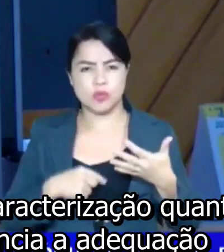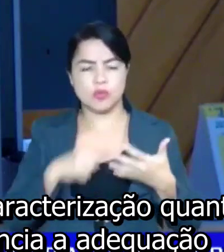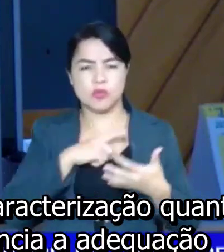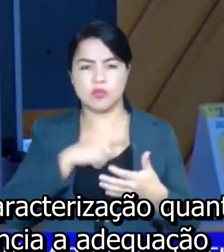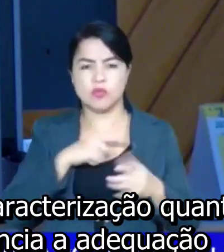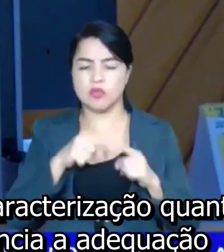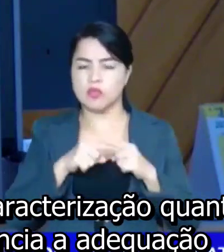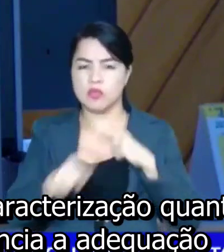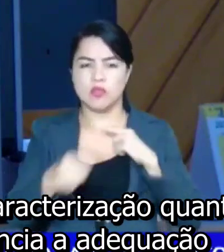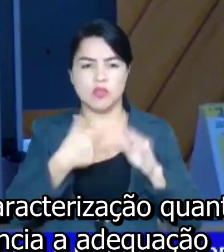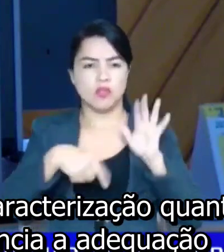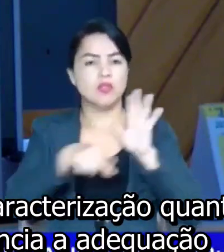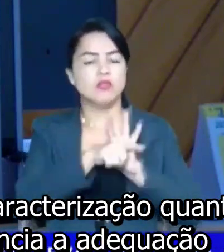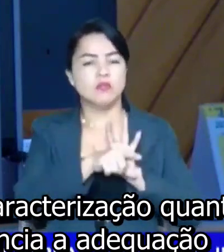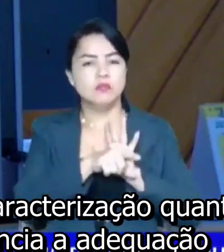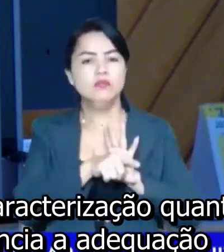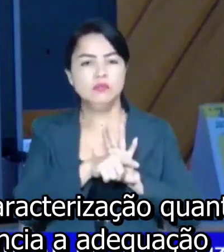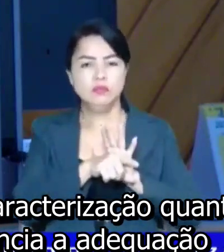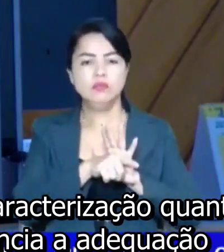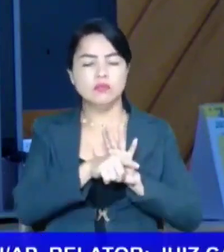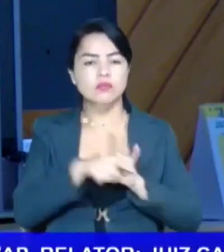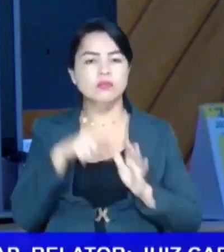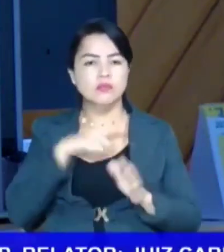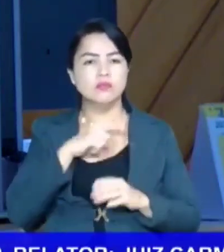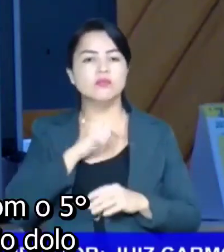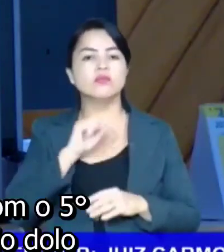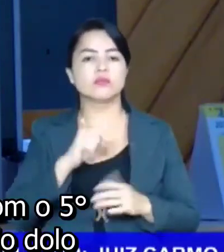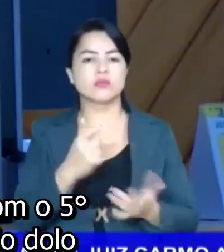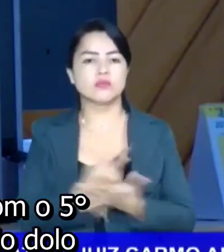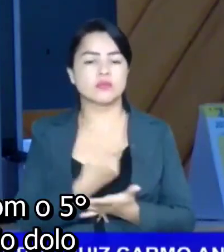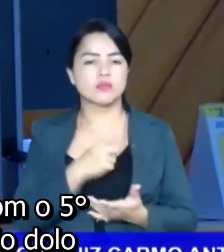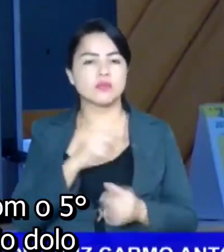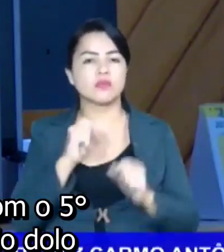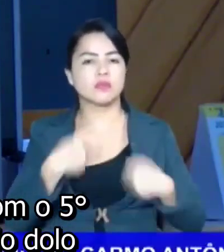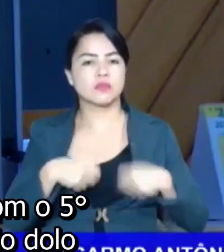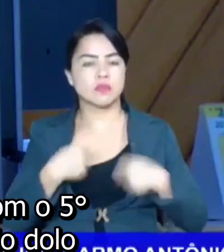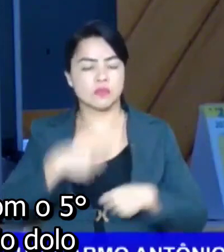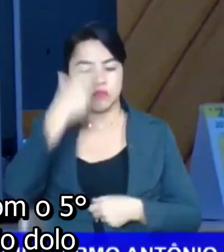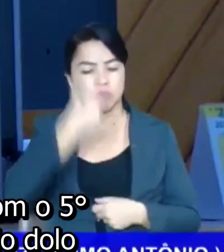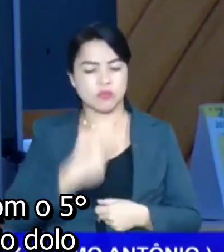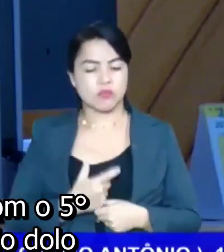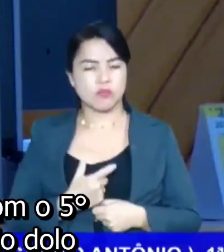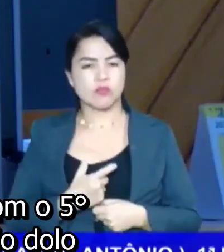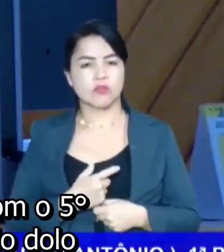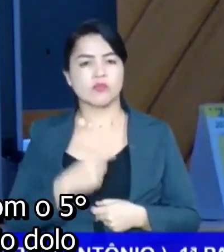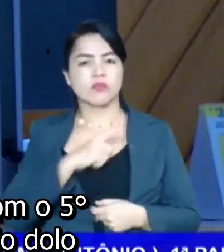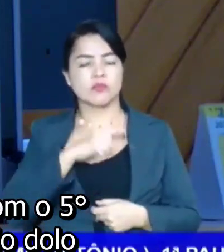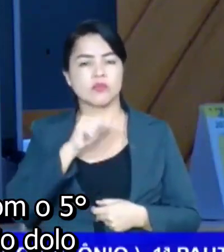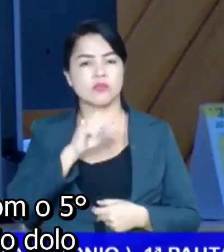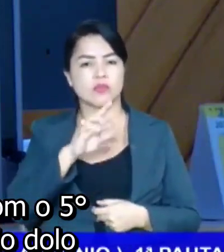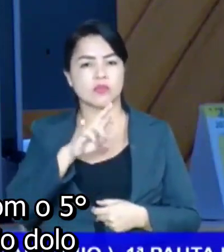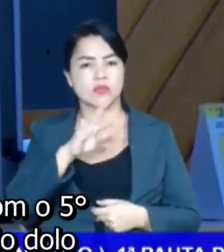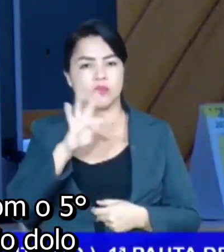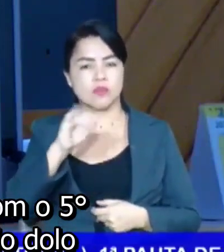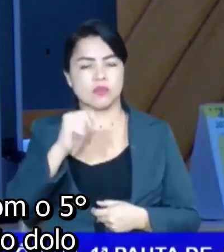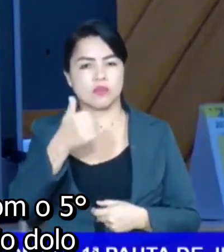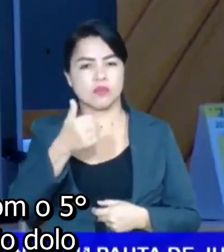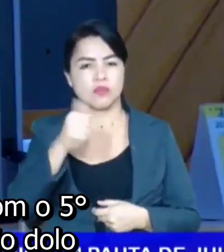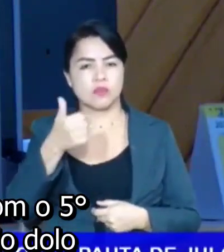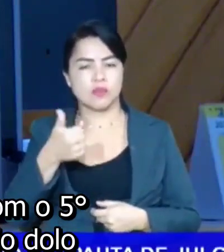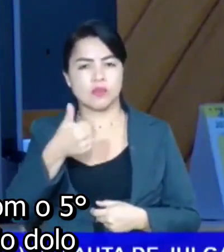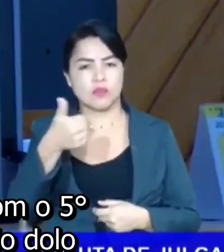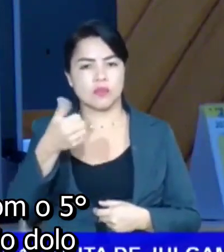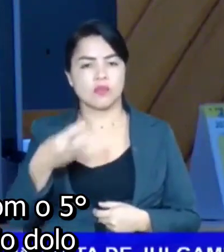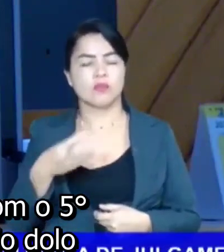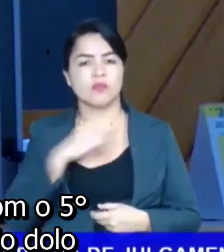de acordo com a jurisprudência, a adequação típica da conduta ao crime do artigo 11, 13,